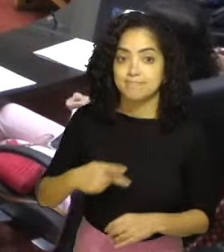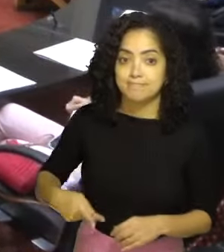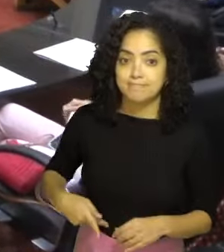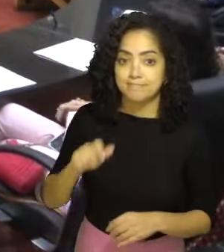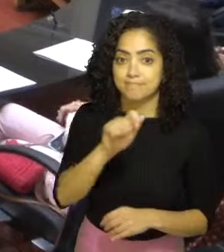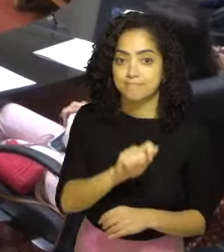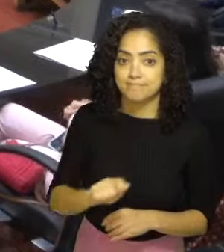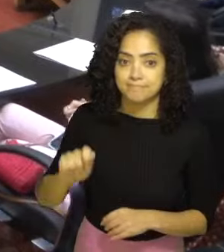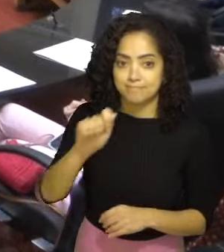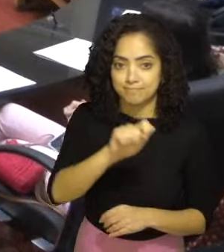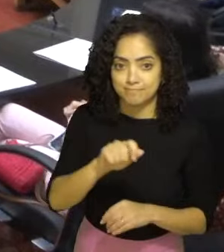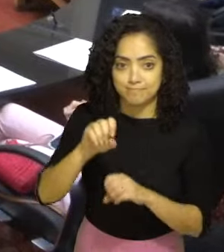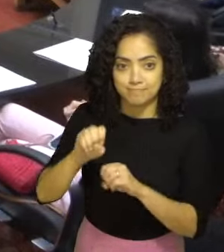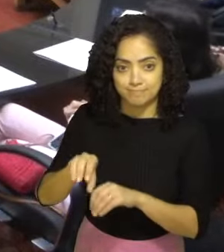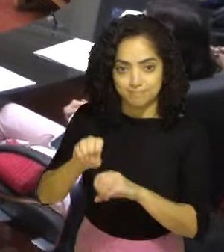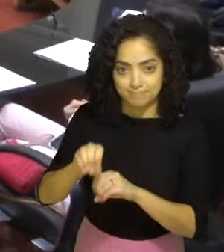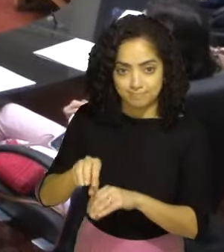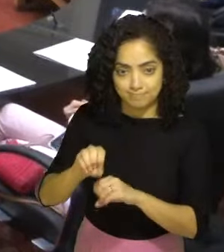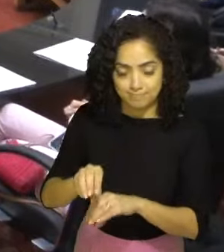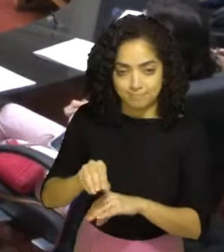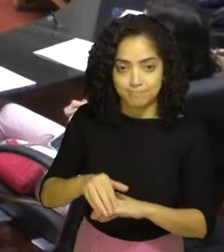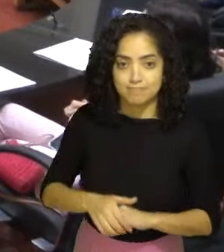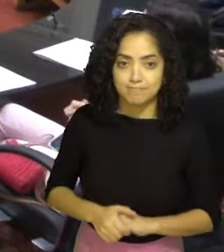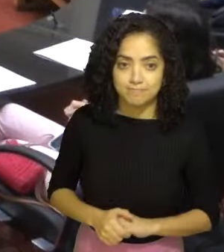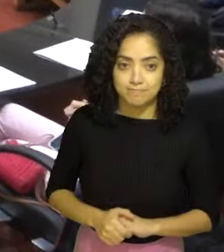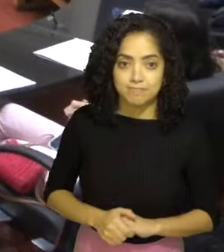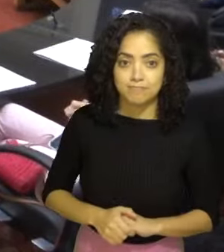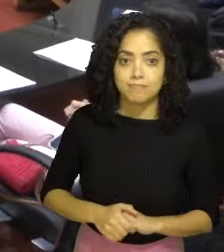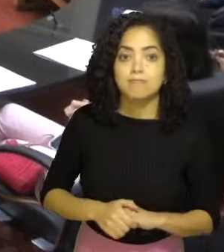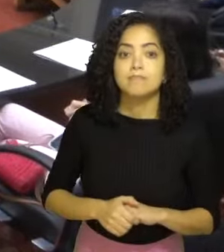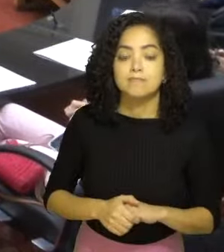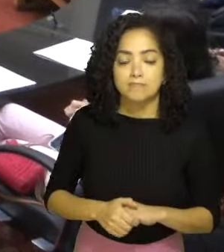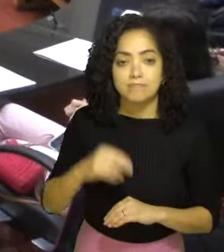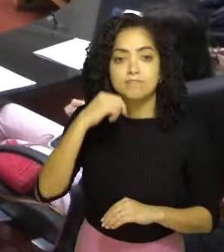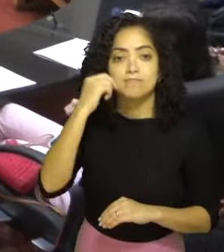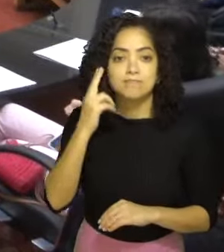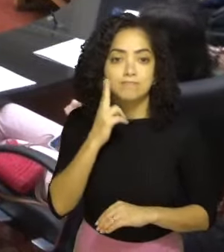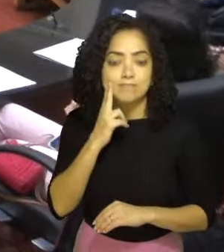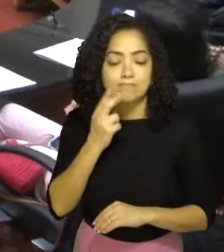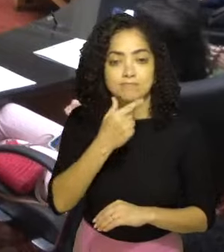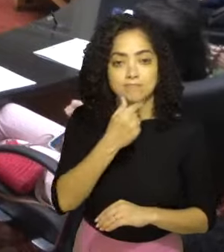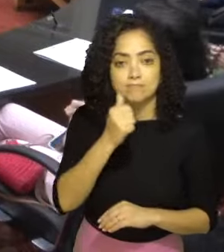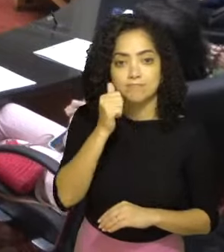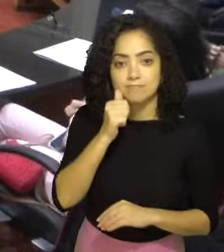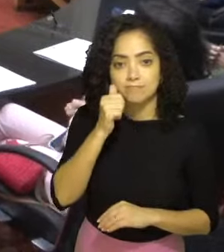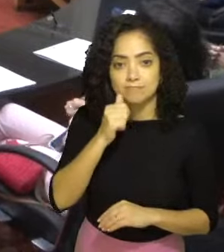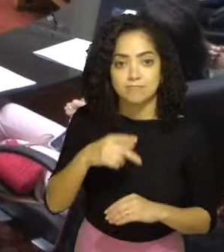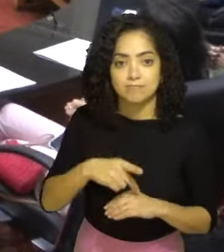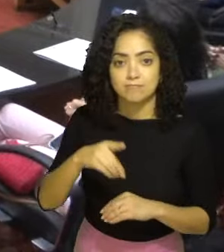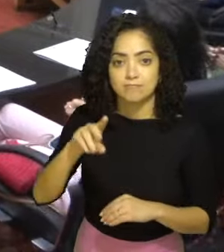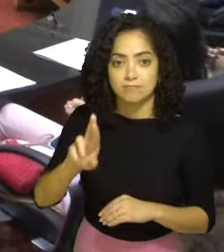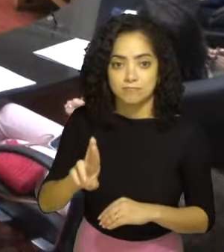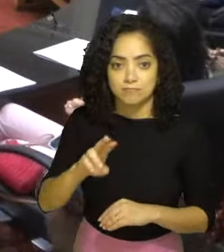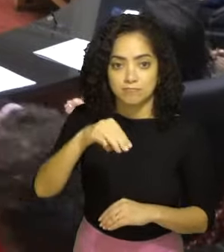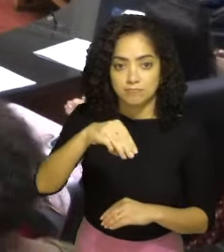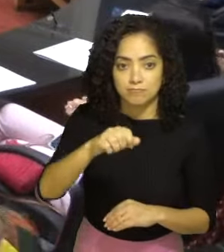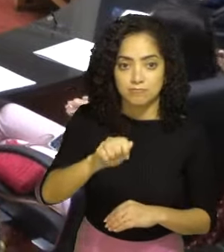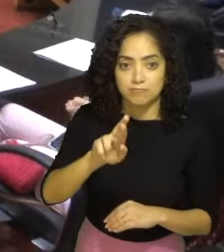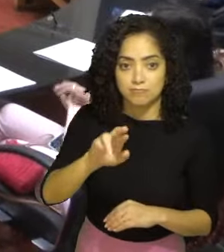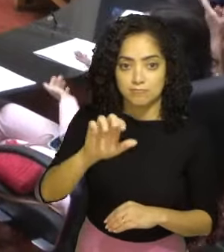Associação de Educadoras e Educadores Negras e Negros de Santa Catarina, doutora Maria Aparecida